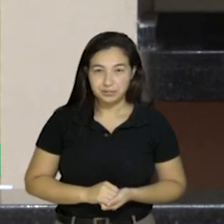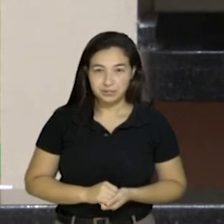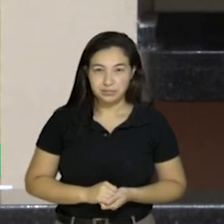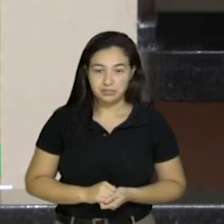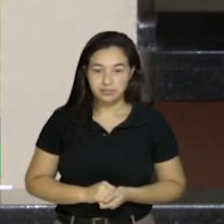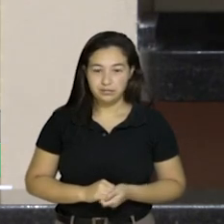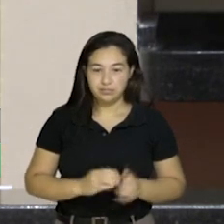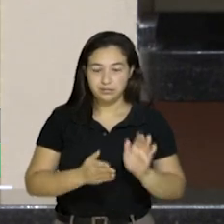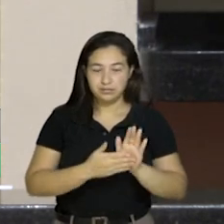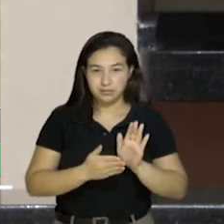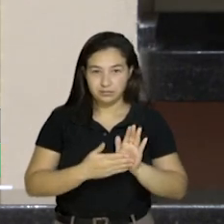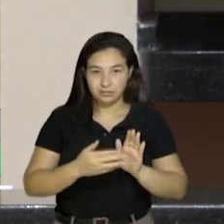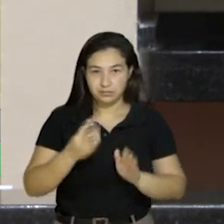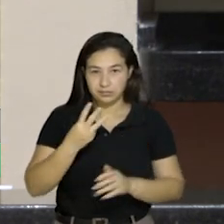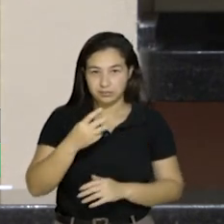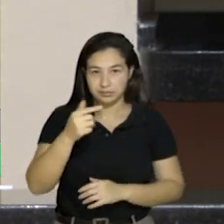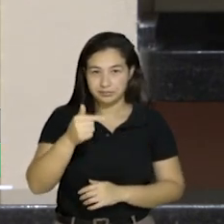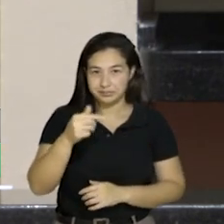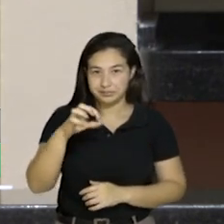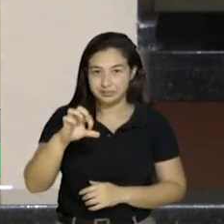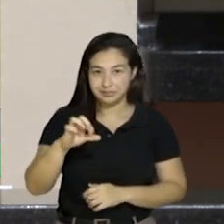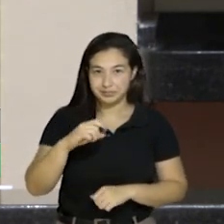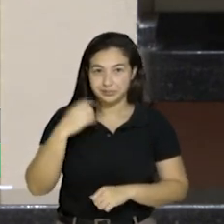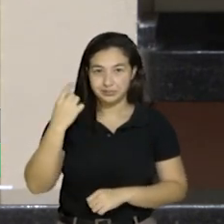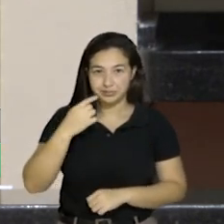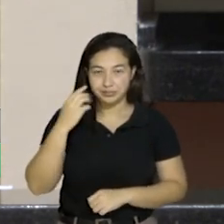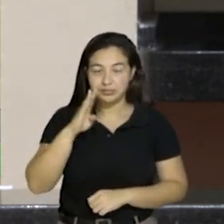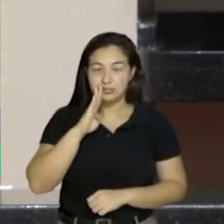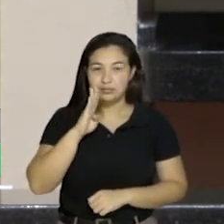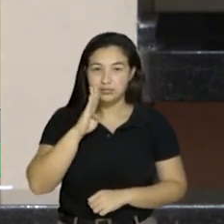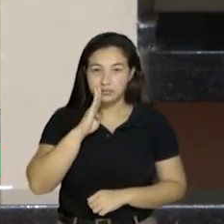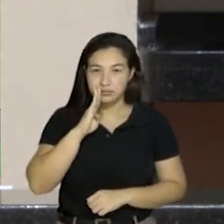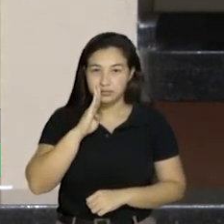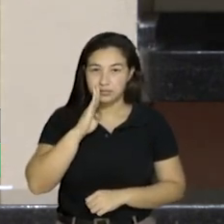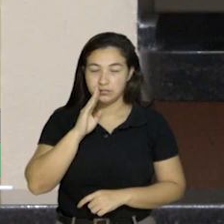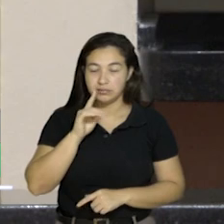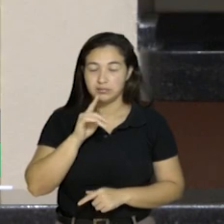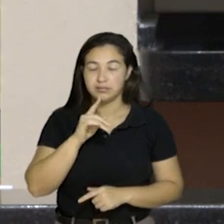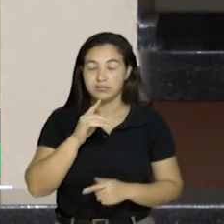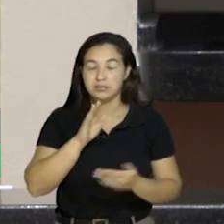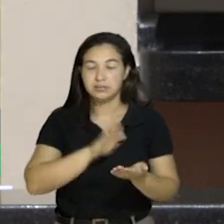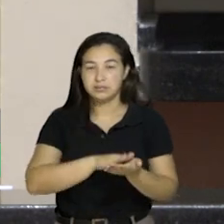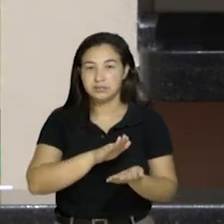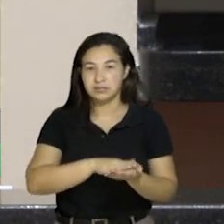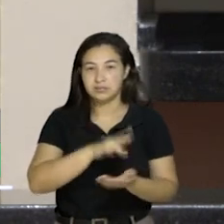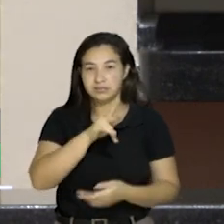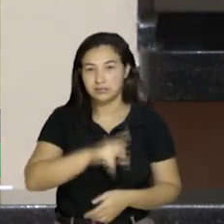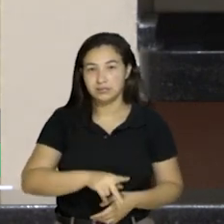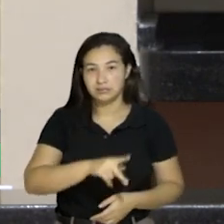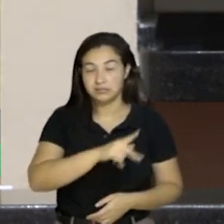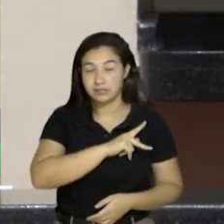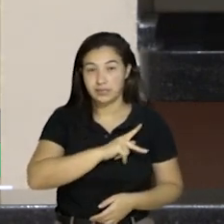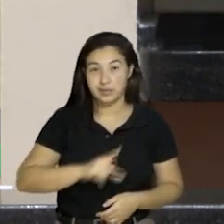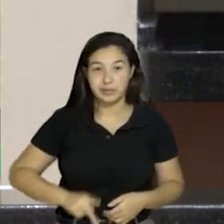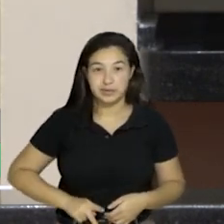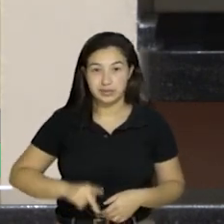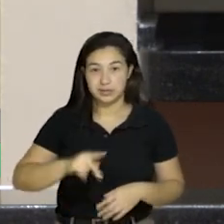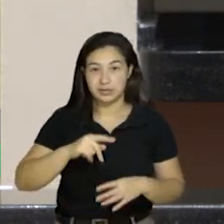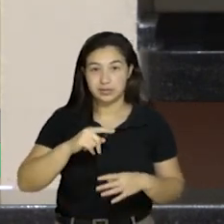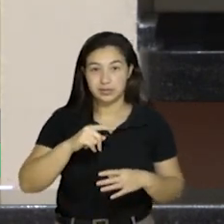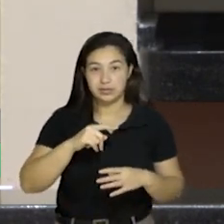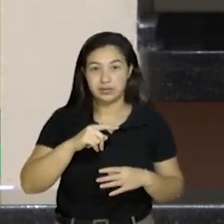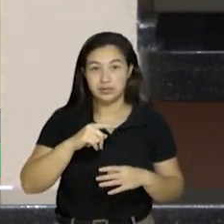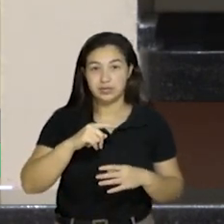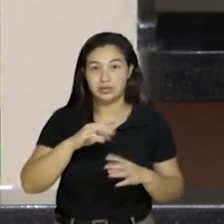proposição 379 Deputado Nilson Berlanda manifestando aplauso ao presidente global da